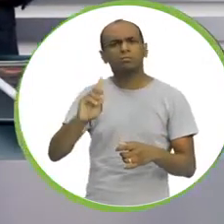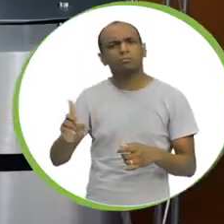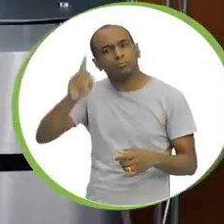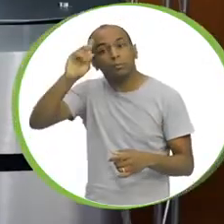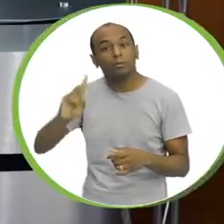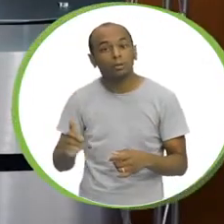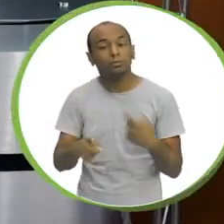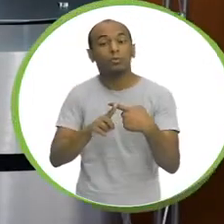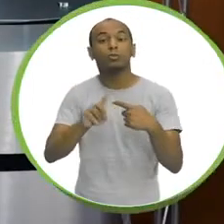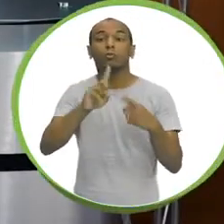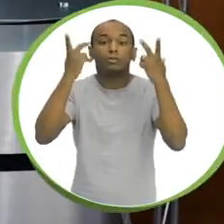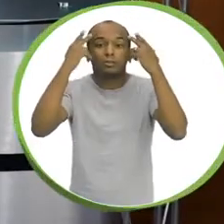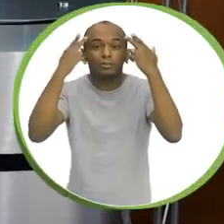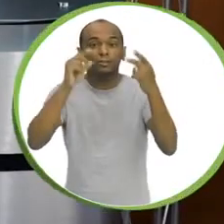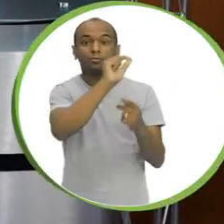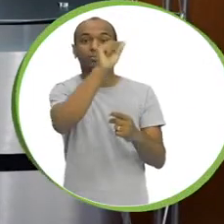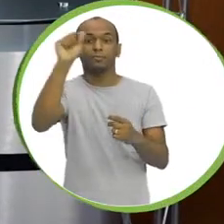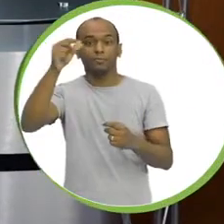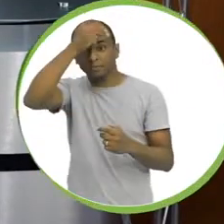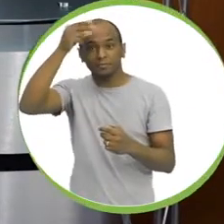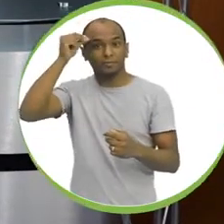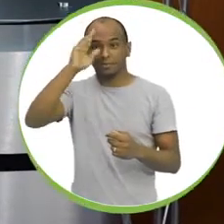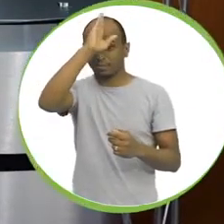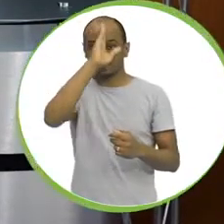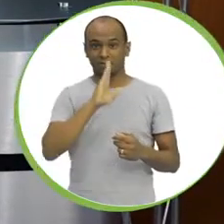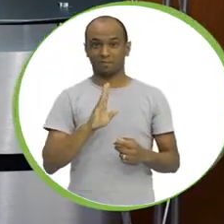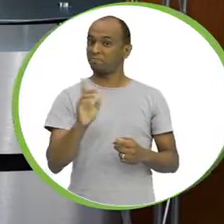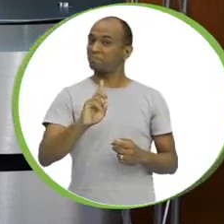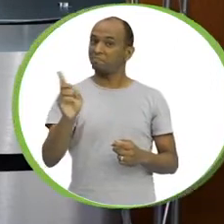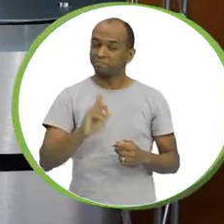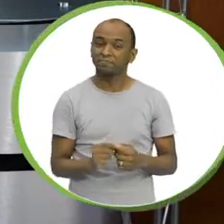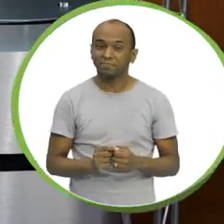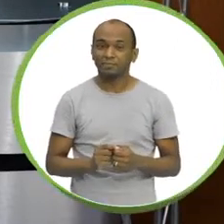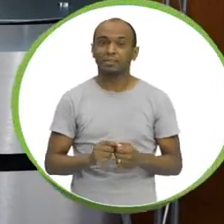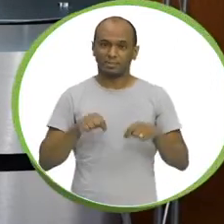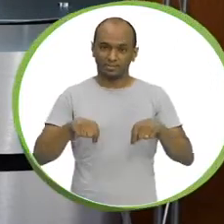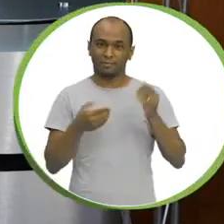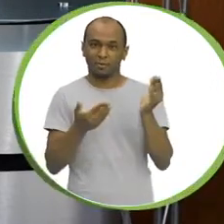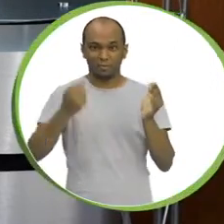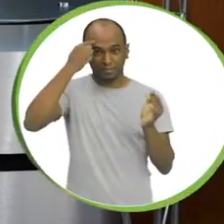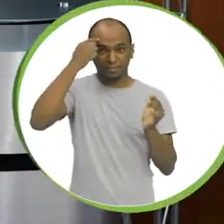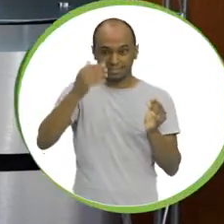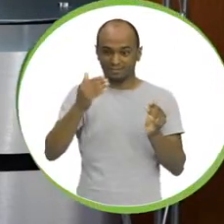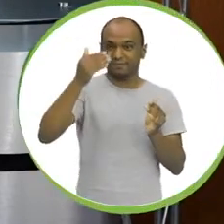atendimento. Afinal, não é comum termos geriatria oferecida gratuitamente pelas prefeituras, né? É Barueri,